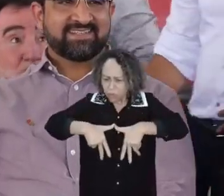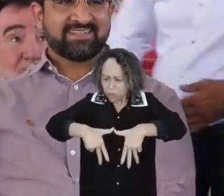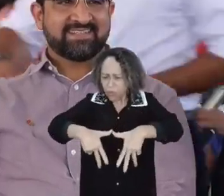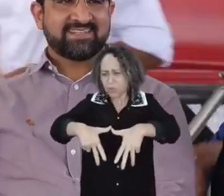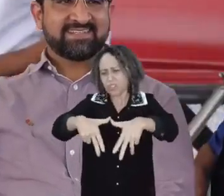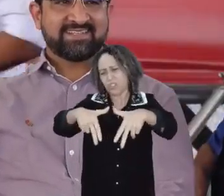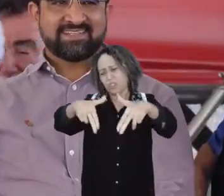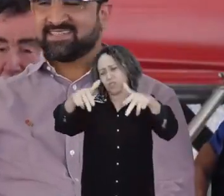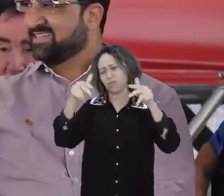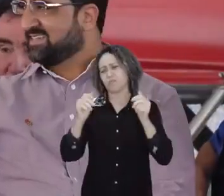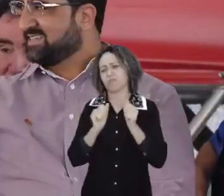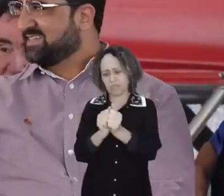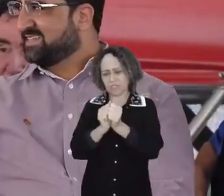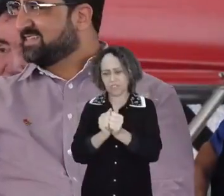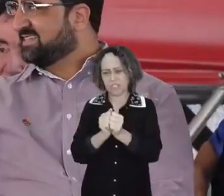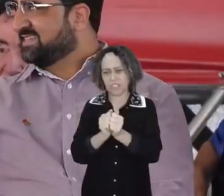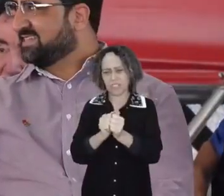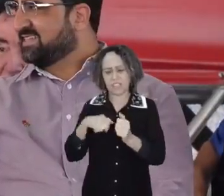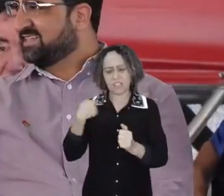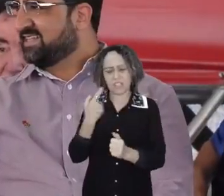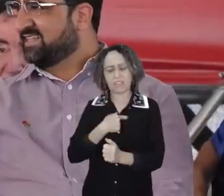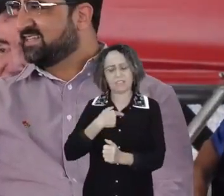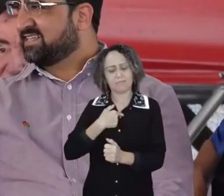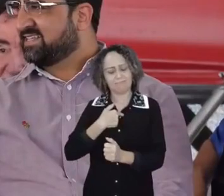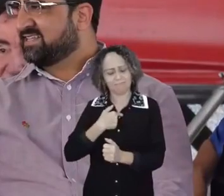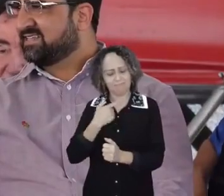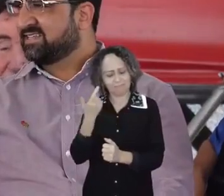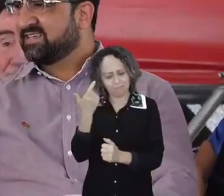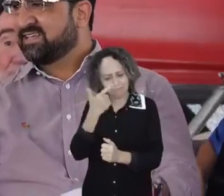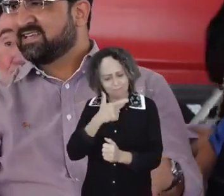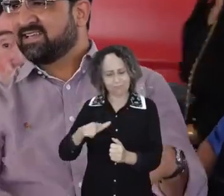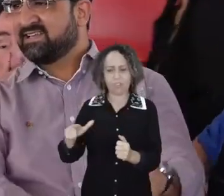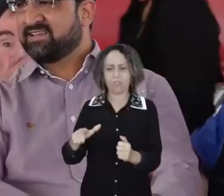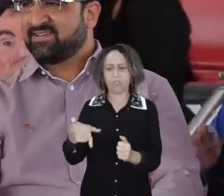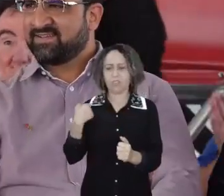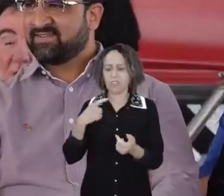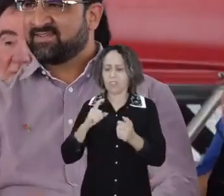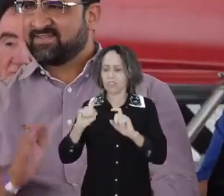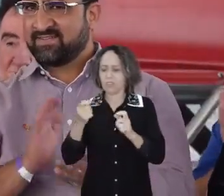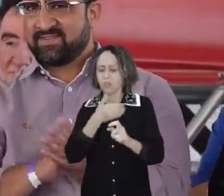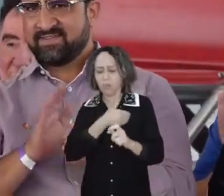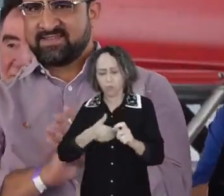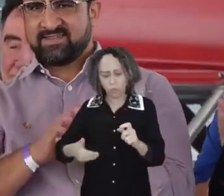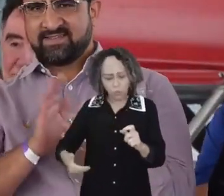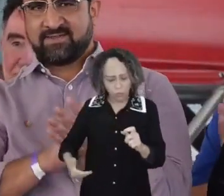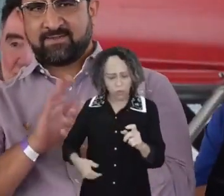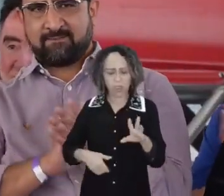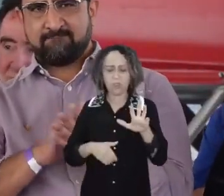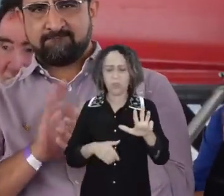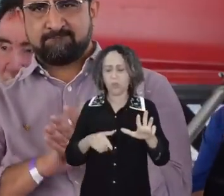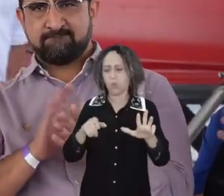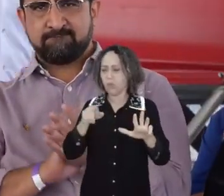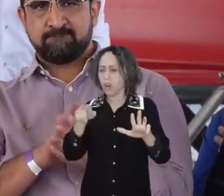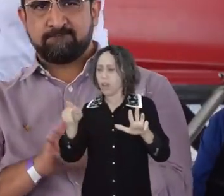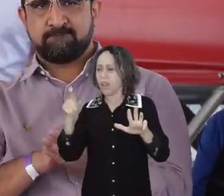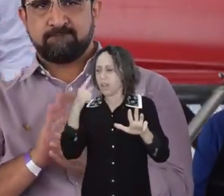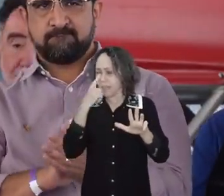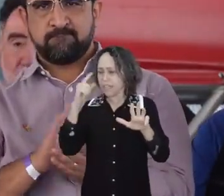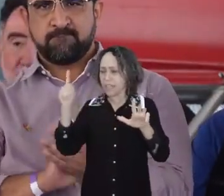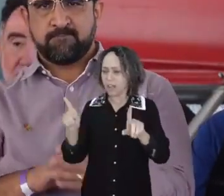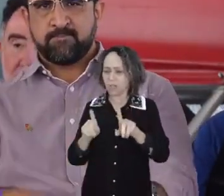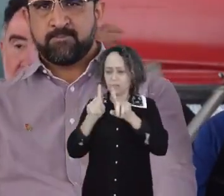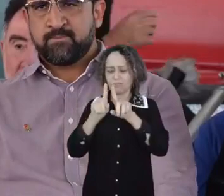governar e ter um governo decente com Lula e Alckmin na presidência do país. E dizer